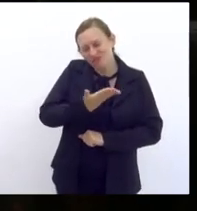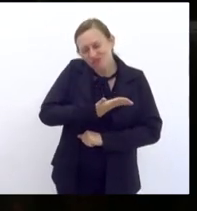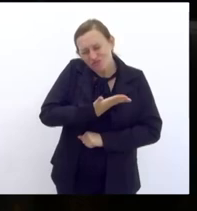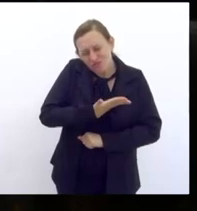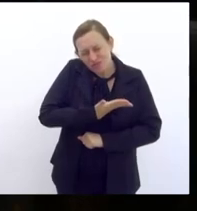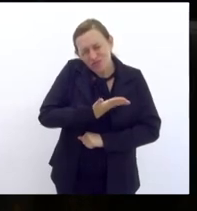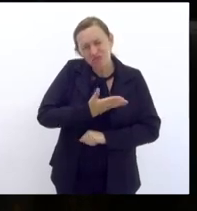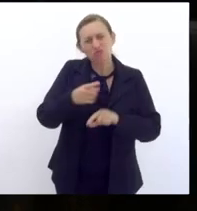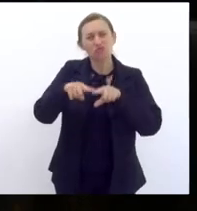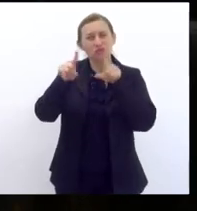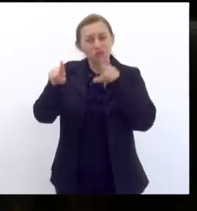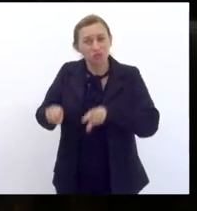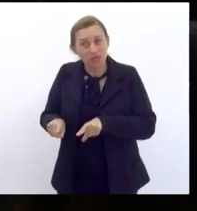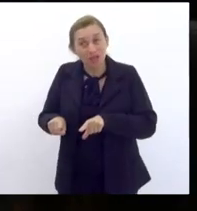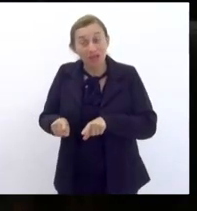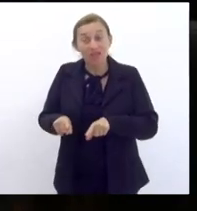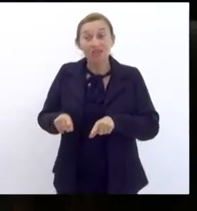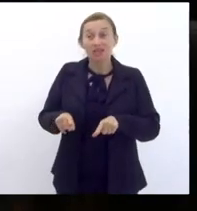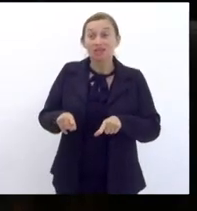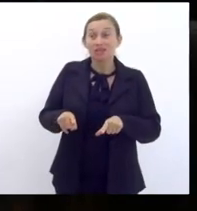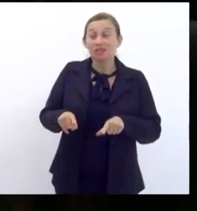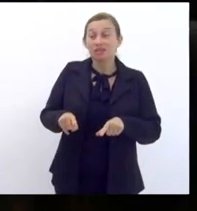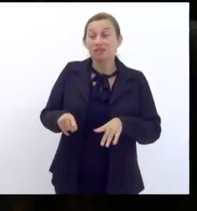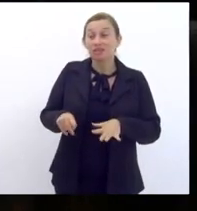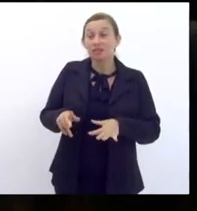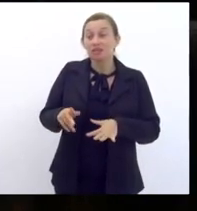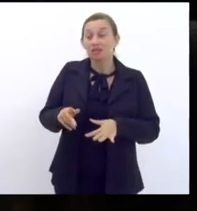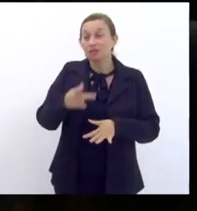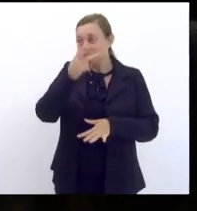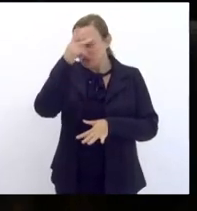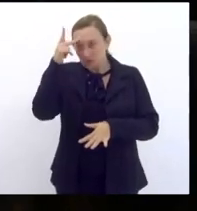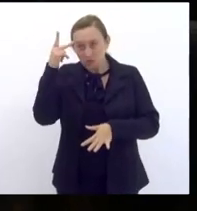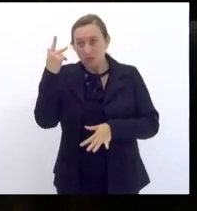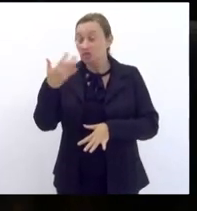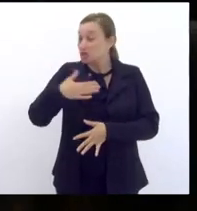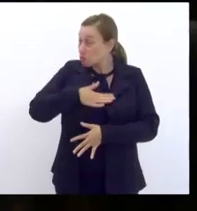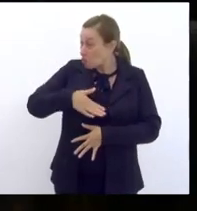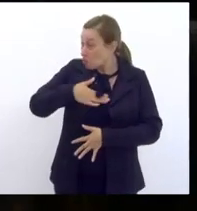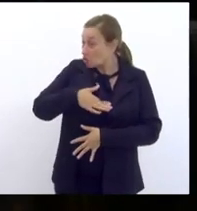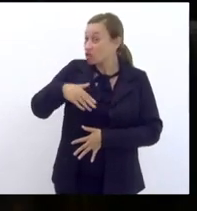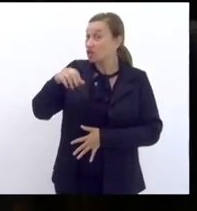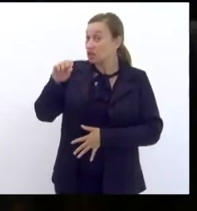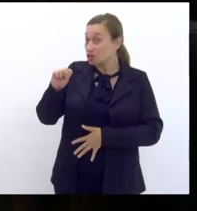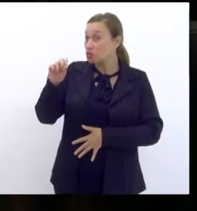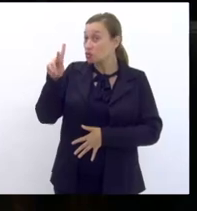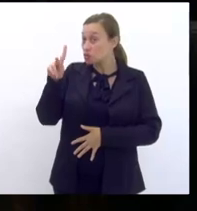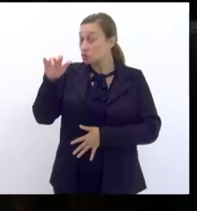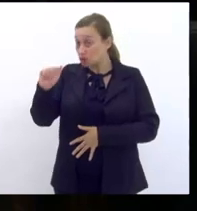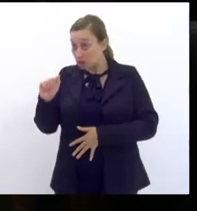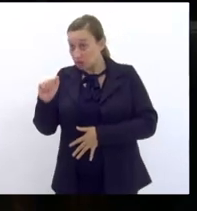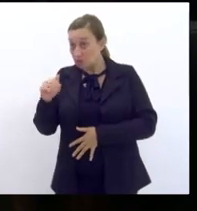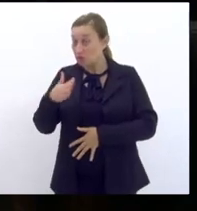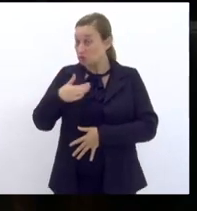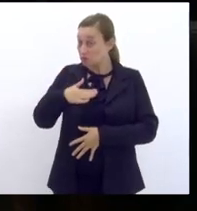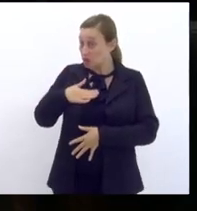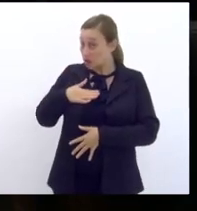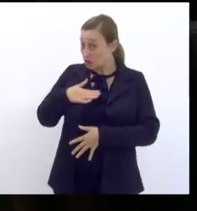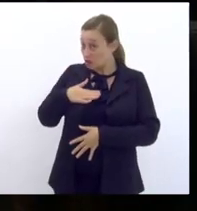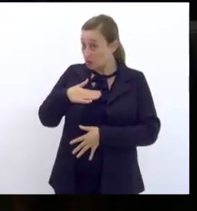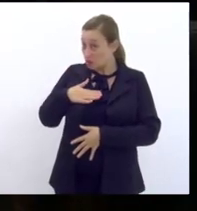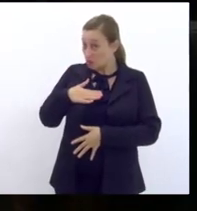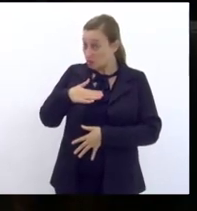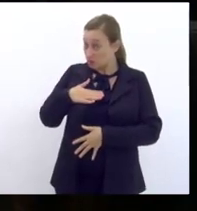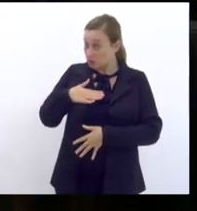funcionários a presença de simpatizantes pela suipa né dos meus associados que